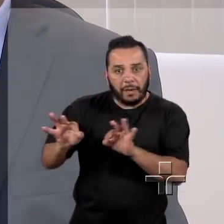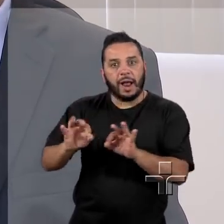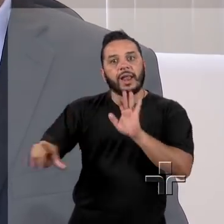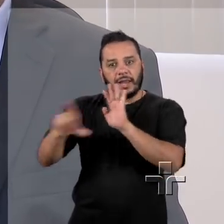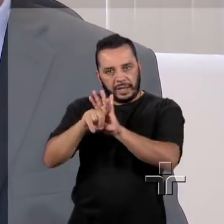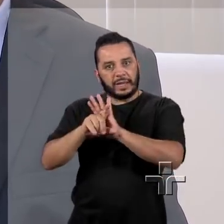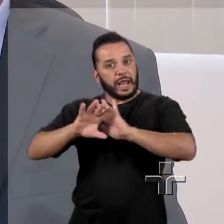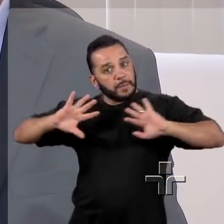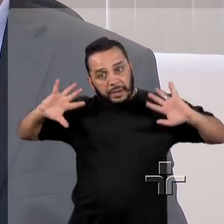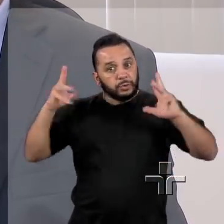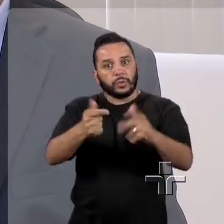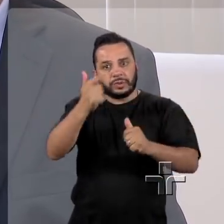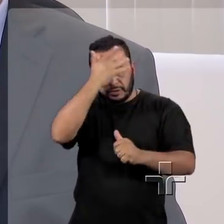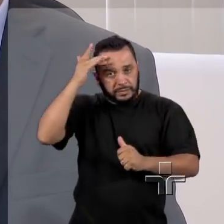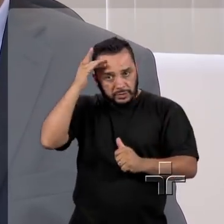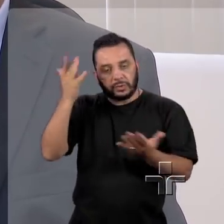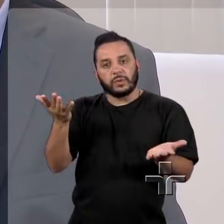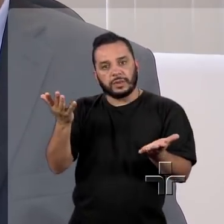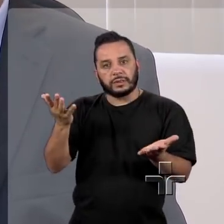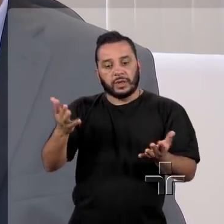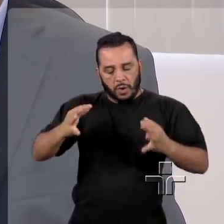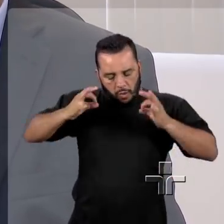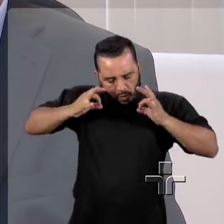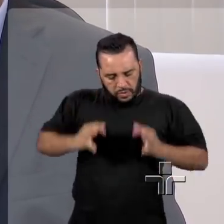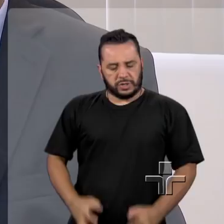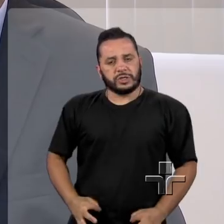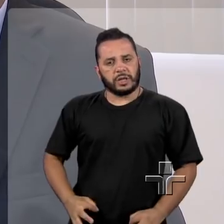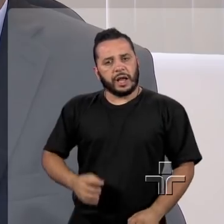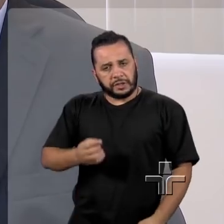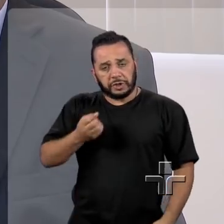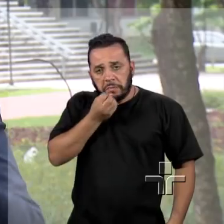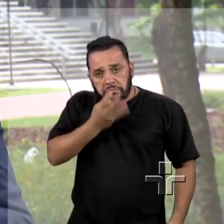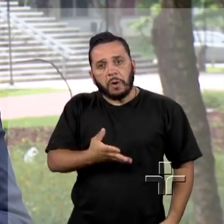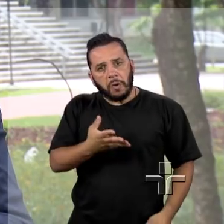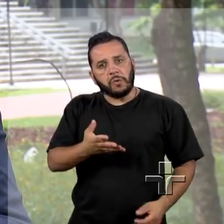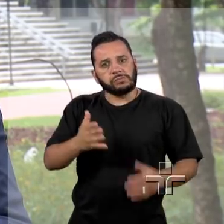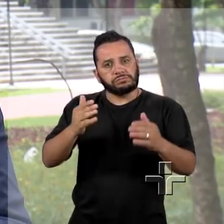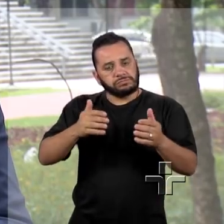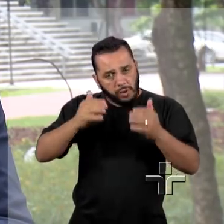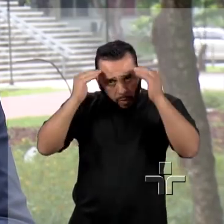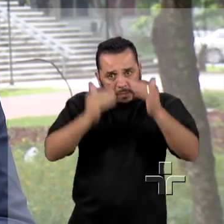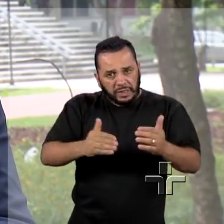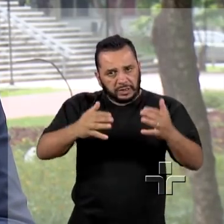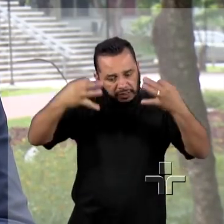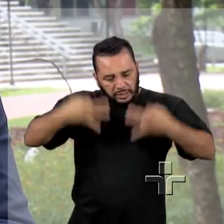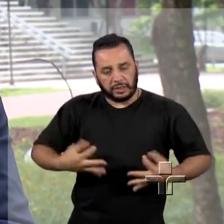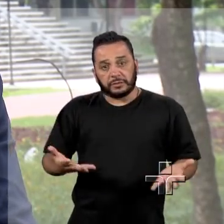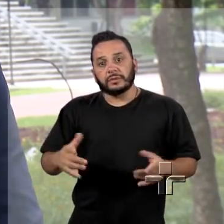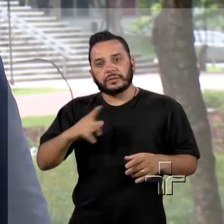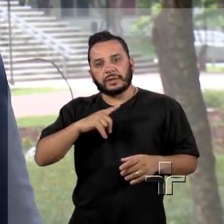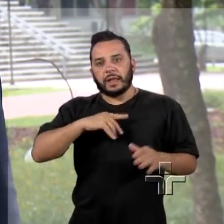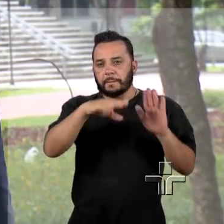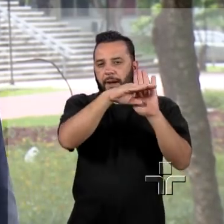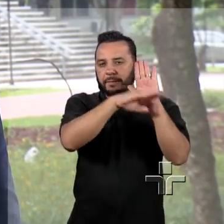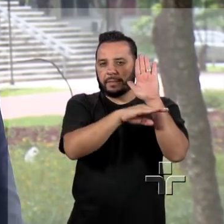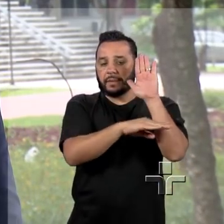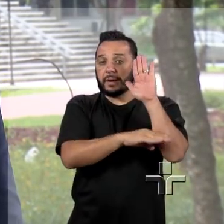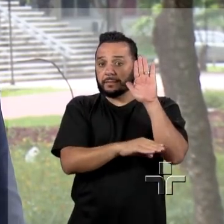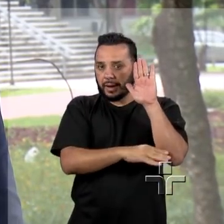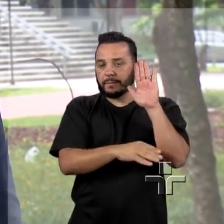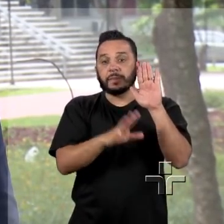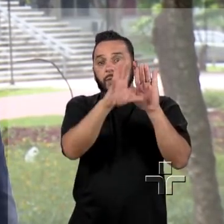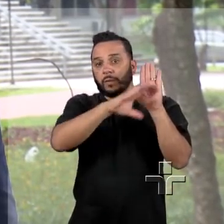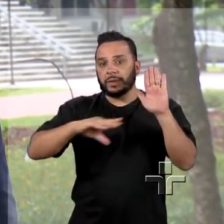seja vista pela sociedade como um valor e como um bem a ser perseguido. O novo pacote foi inspirado nas 10 medidas de combate